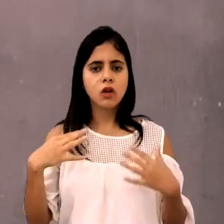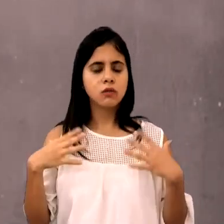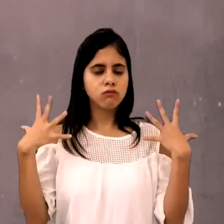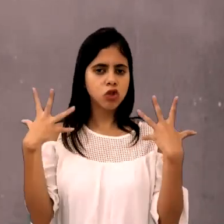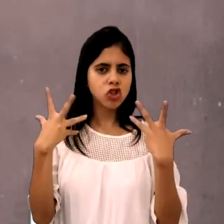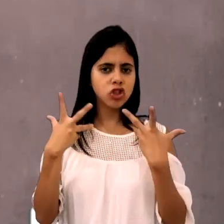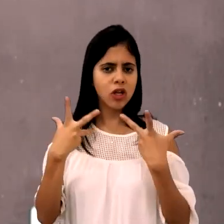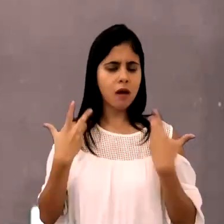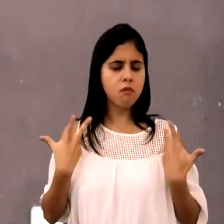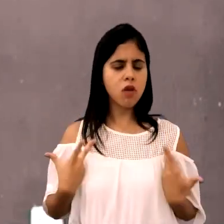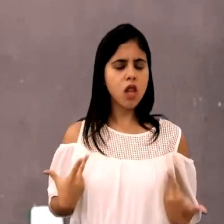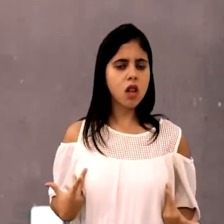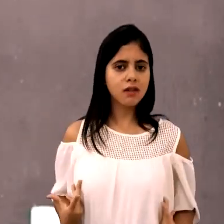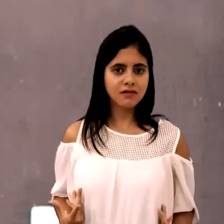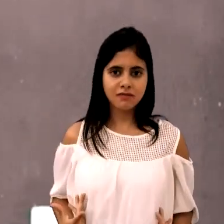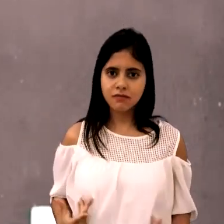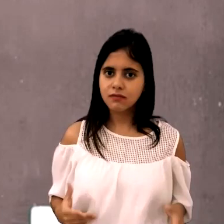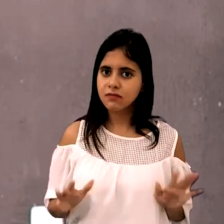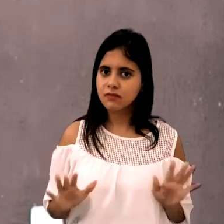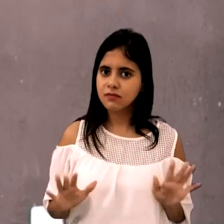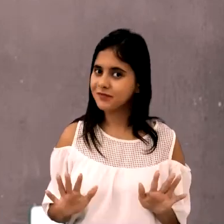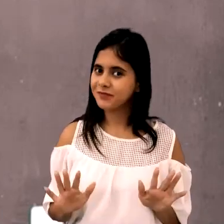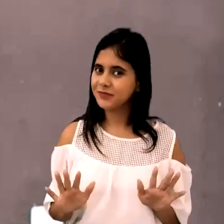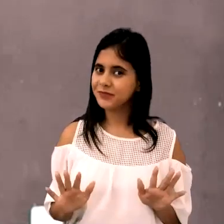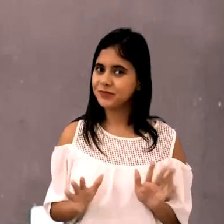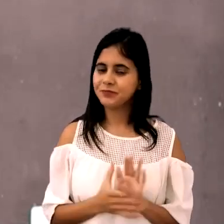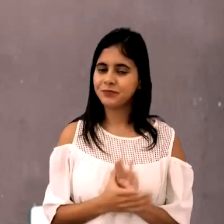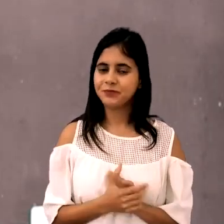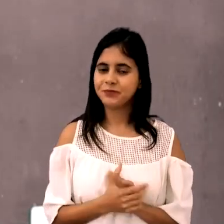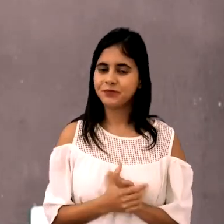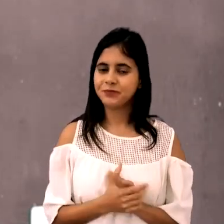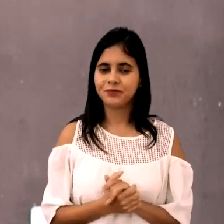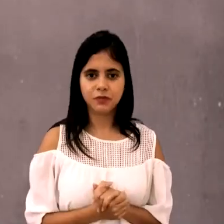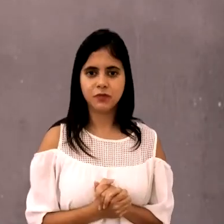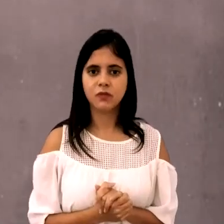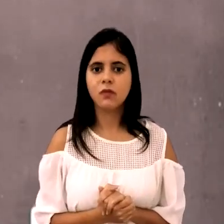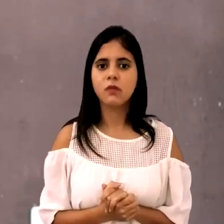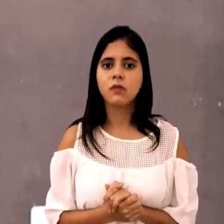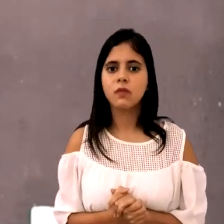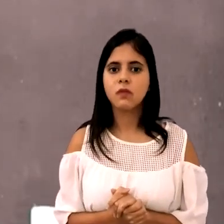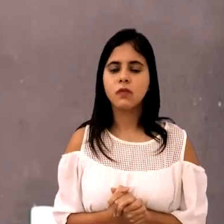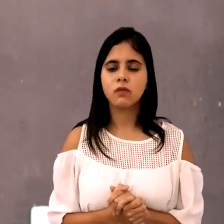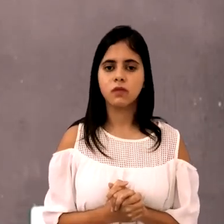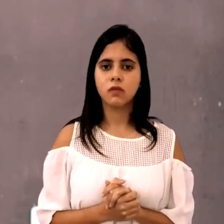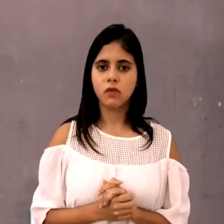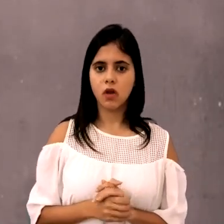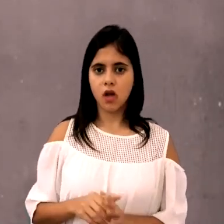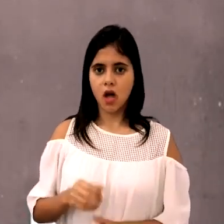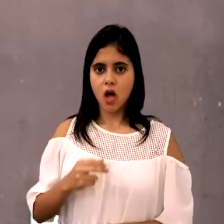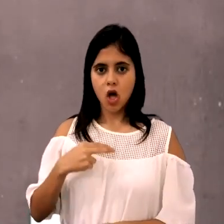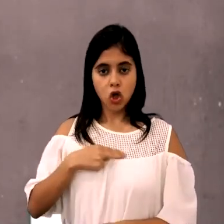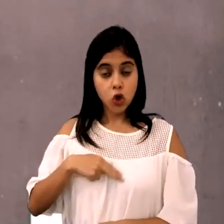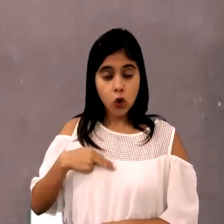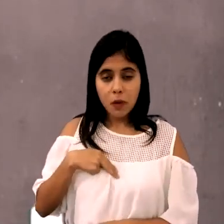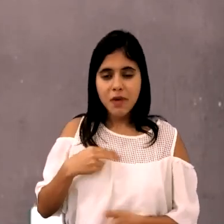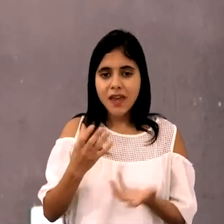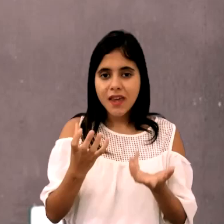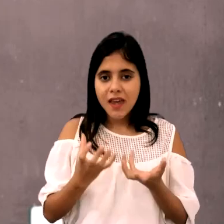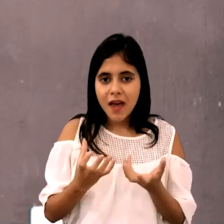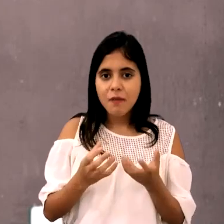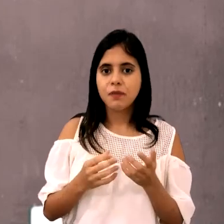Ela aconselha que ela perceba que ele está um pouco cansado e alimentado, além de levemente alterado pelo